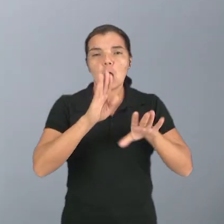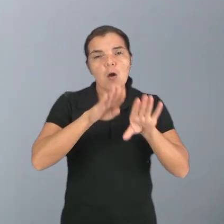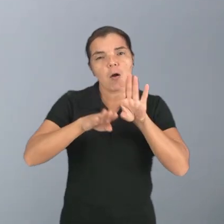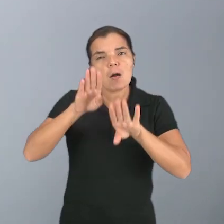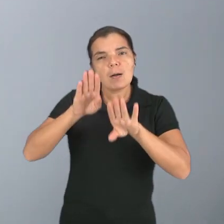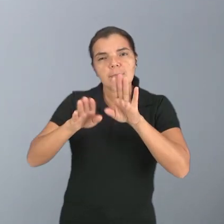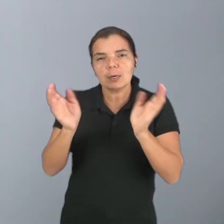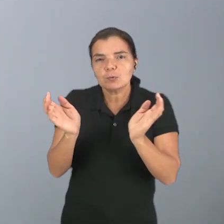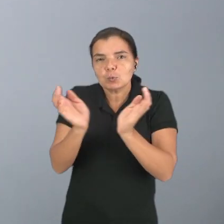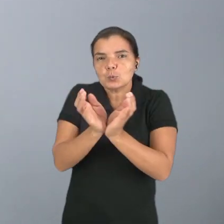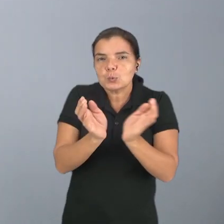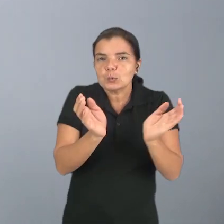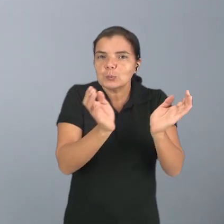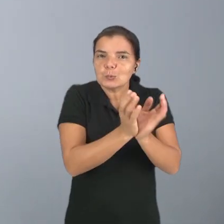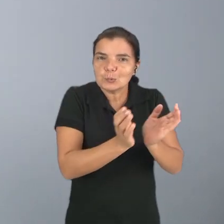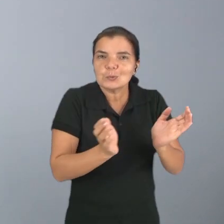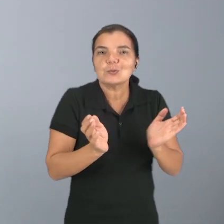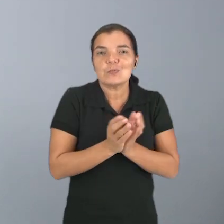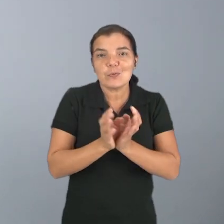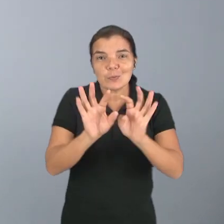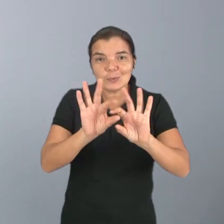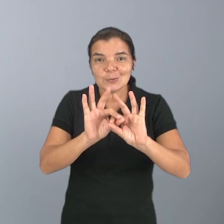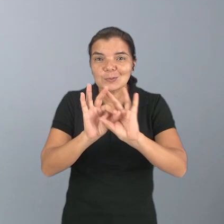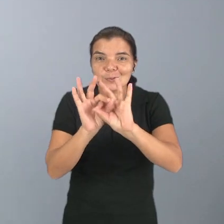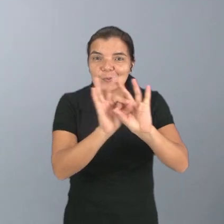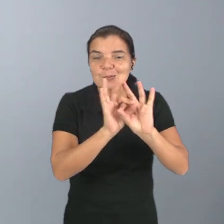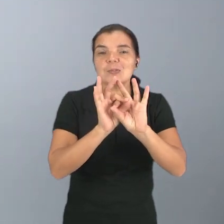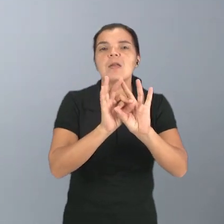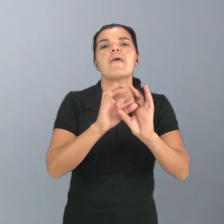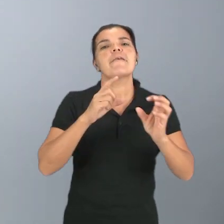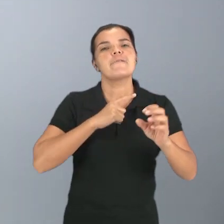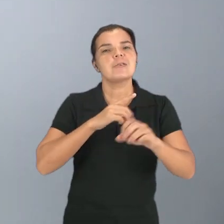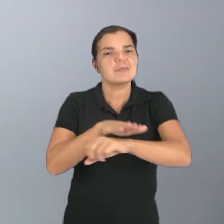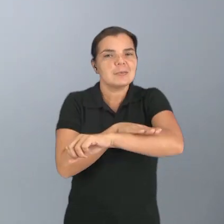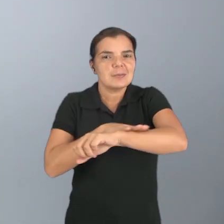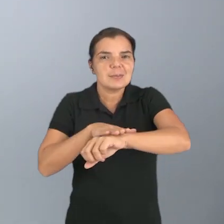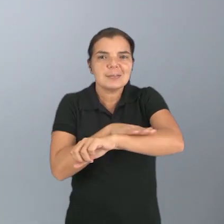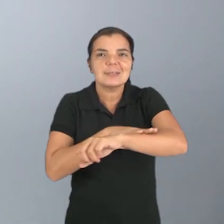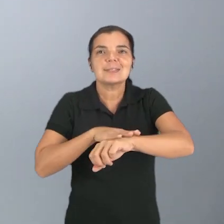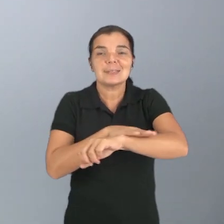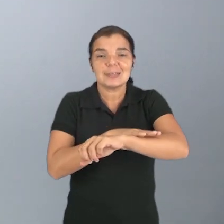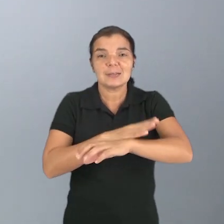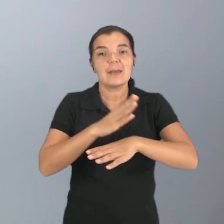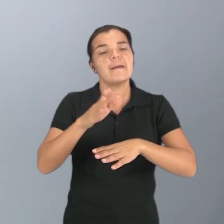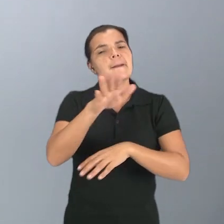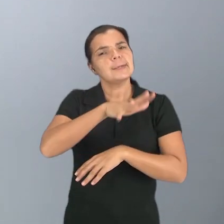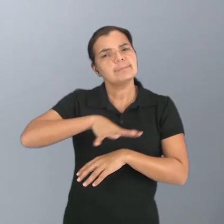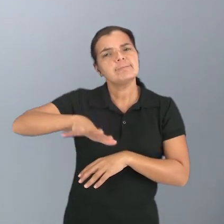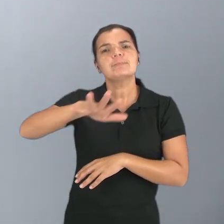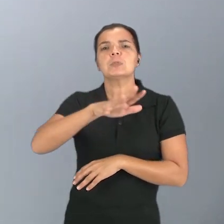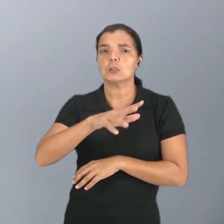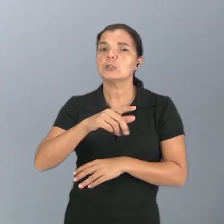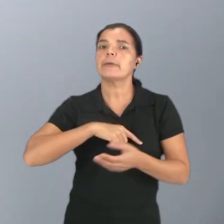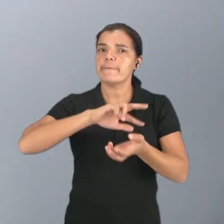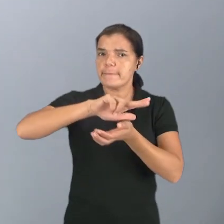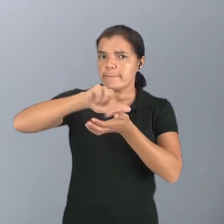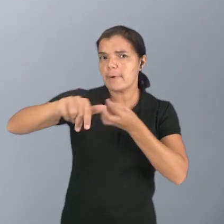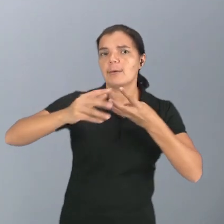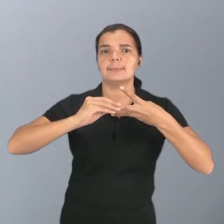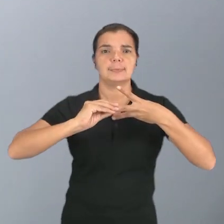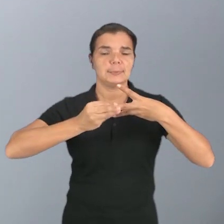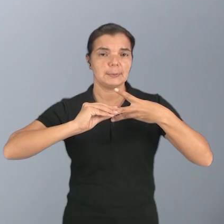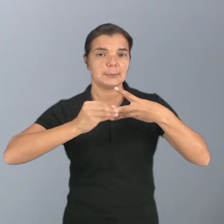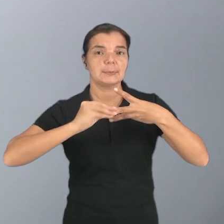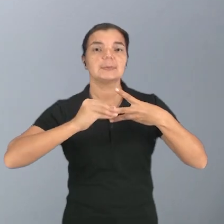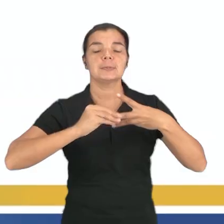elas vão se agrupando, conforme elas vão se reunindo, eu vou ter os tecidos. E na maioria dos seres pluricelulares, que são os seres